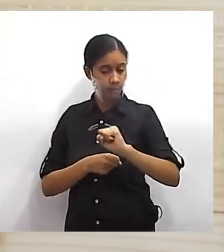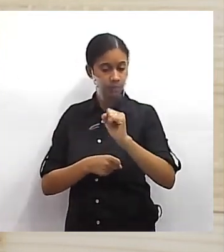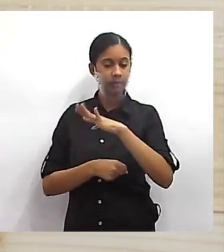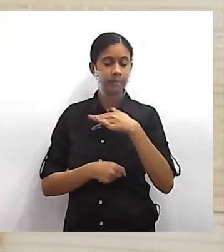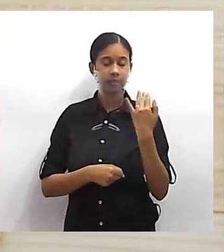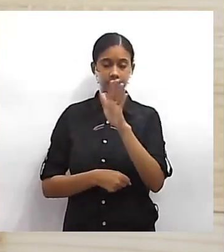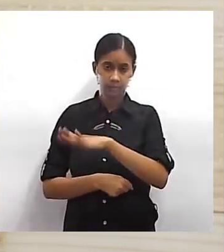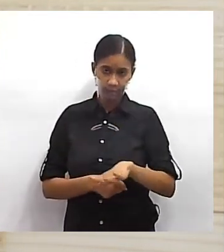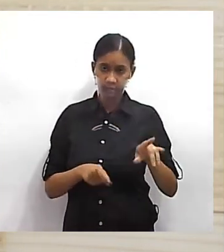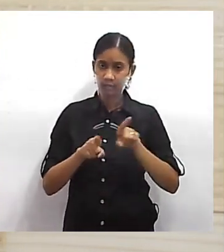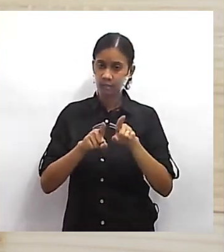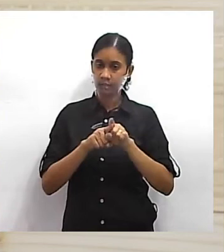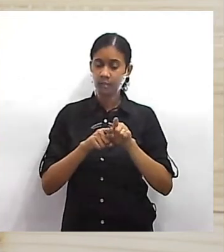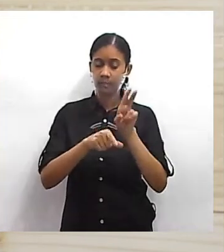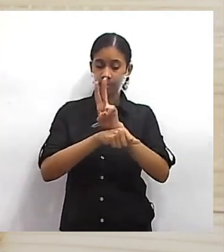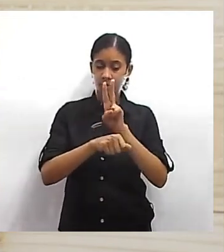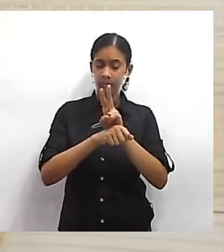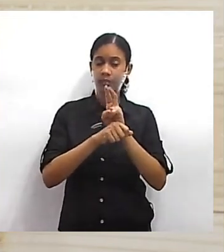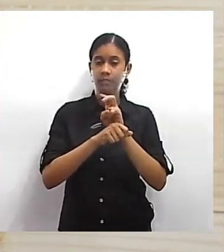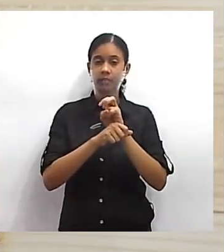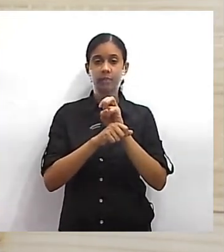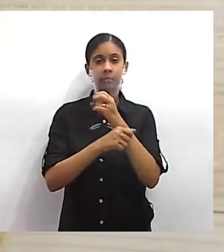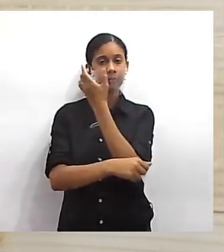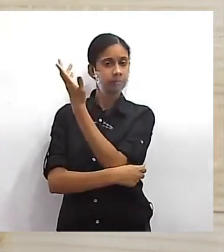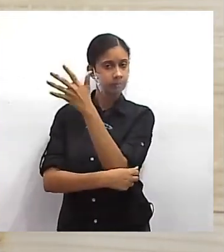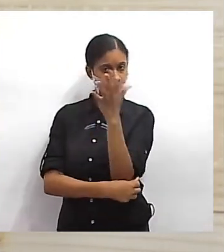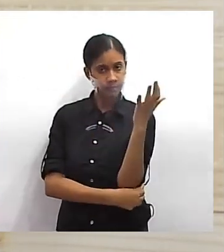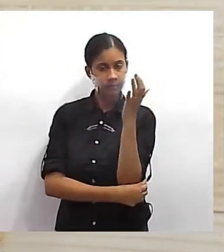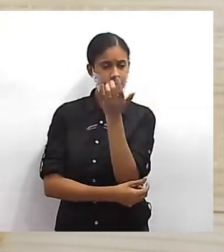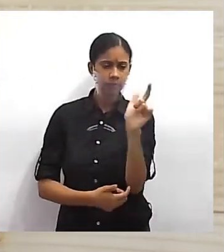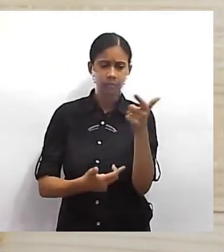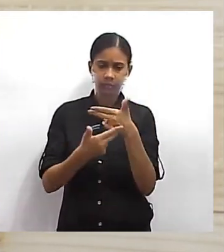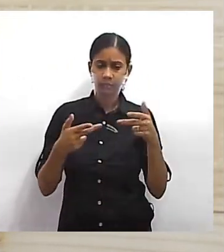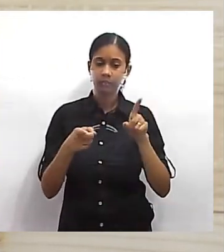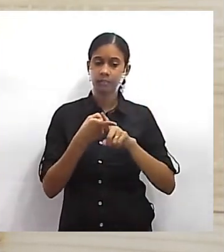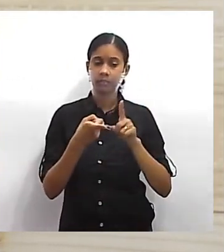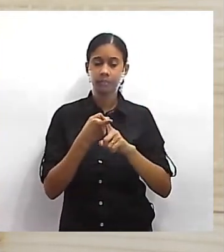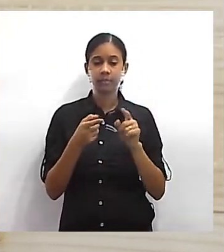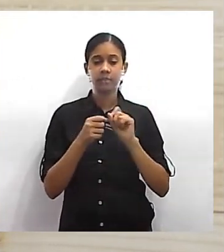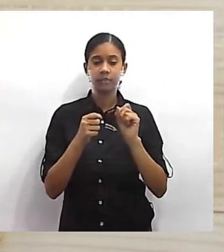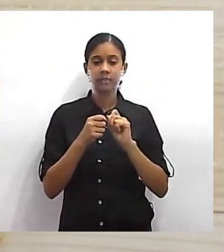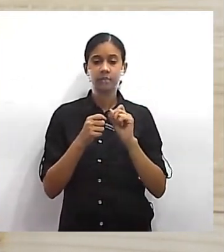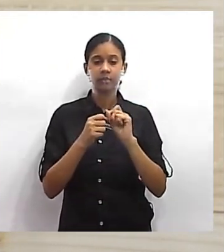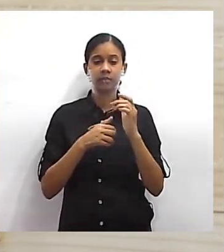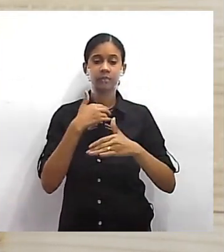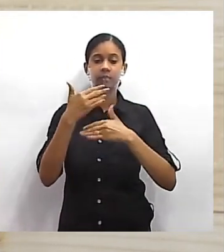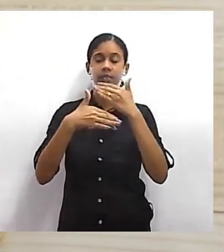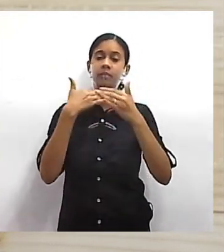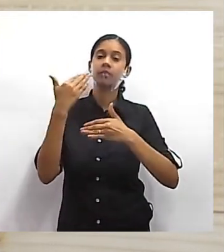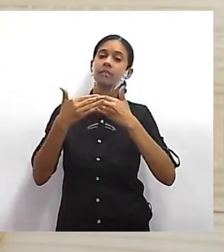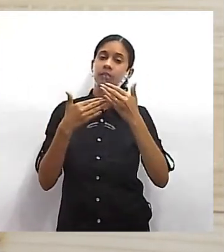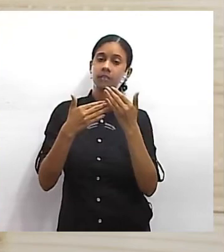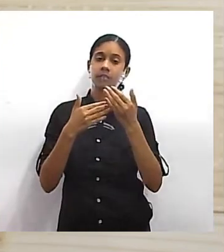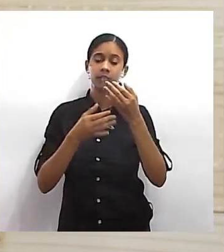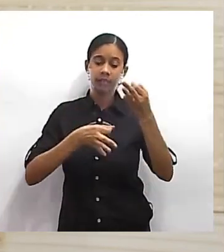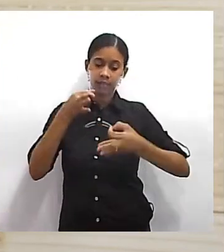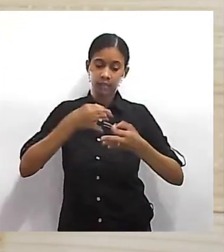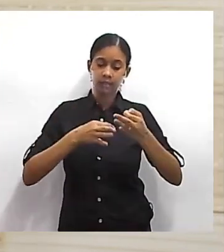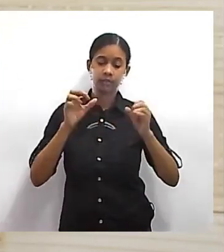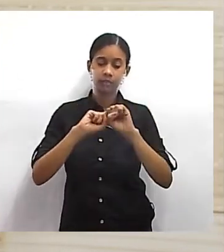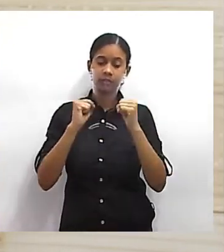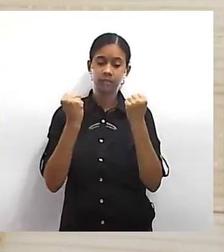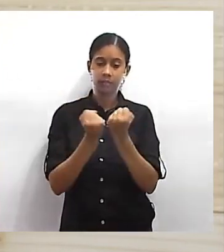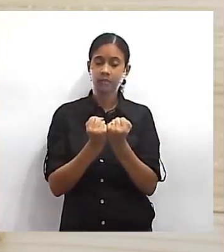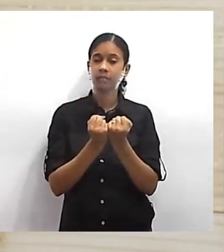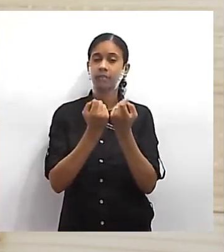ambiente, educação, entre outros. Assim, os caminhos para a justiça social passam também pela garantia de igualdade